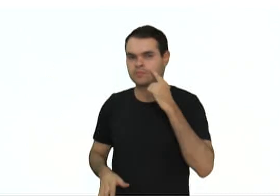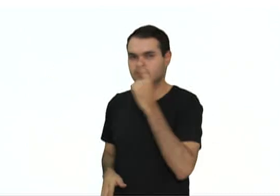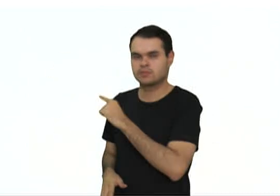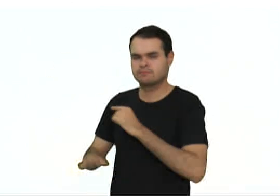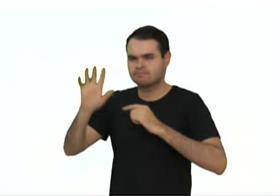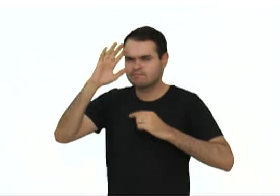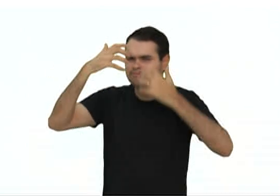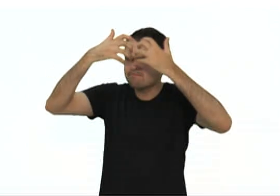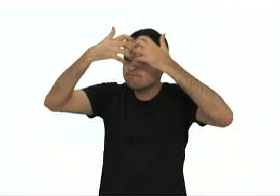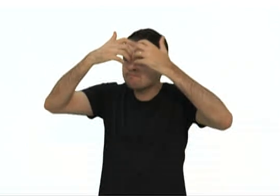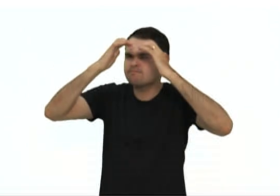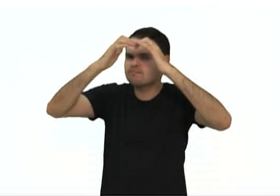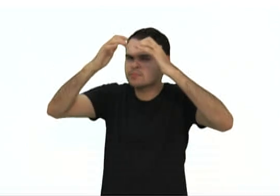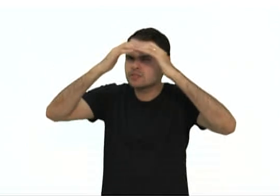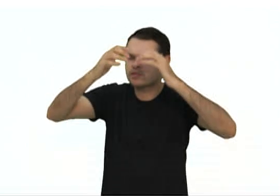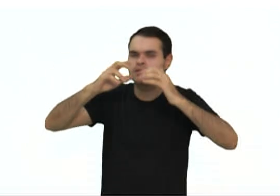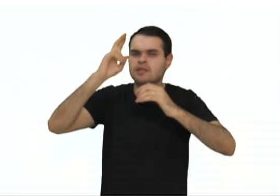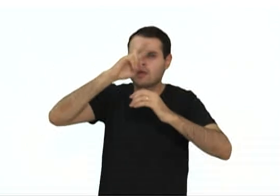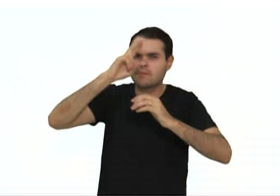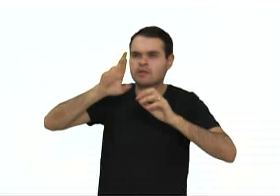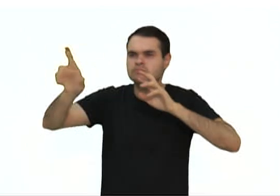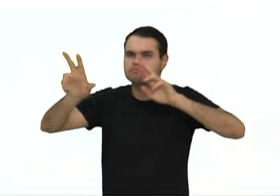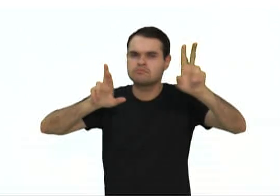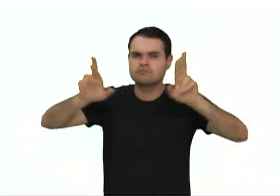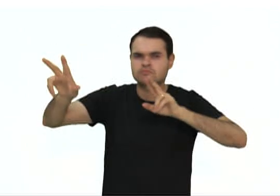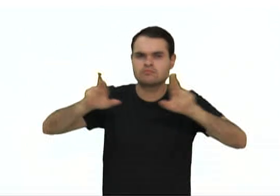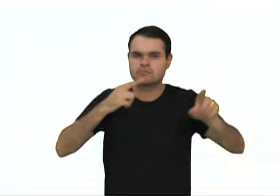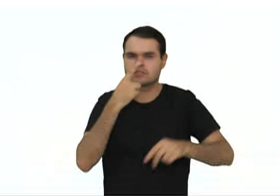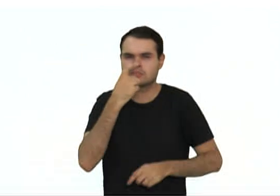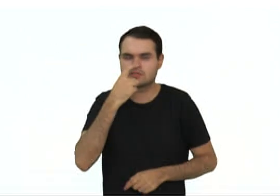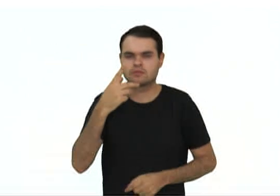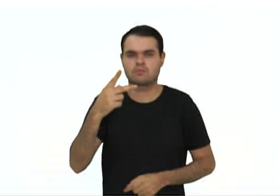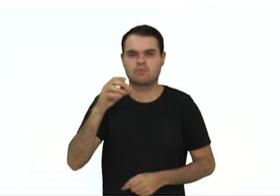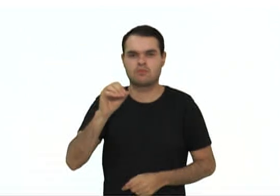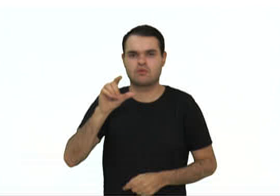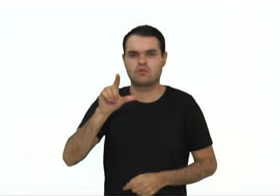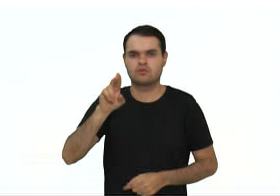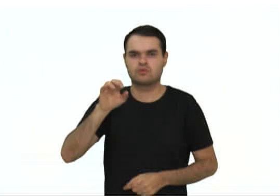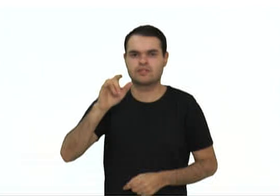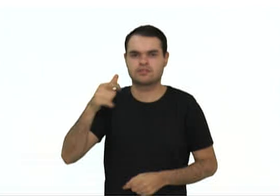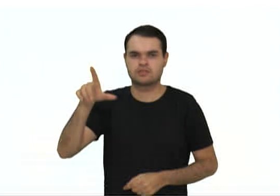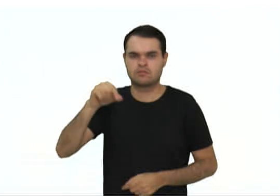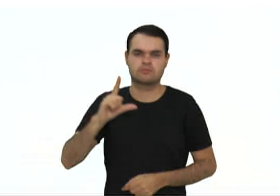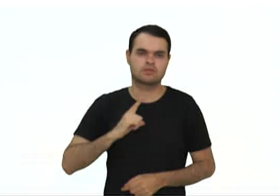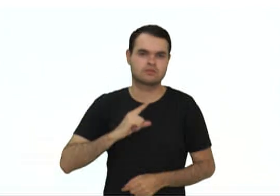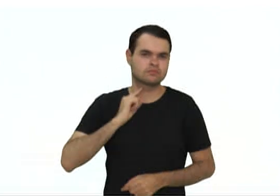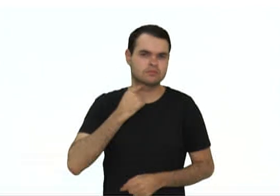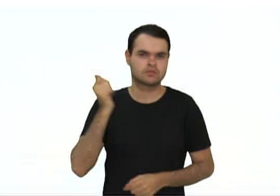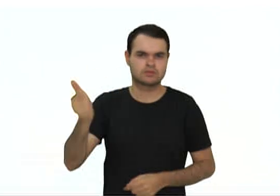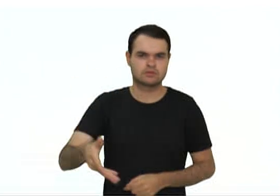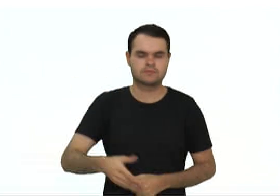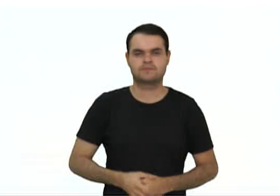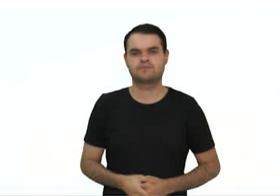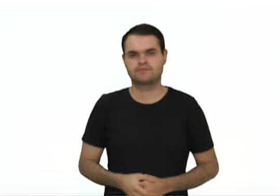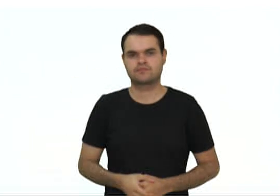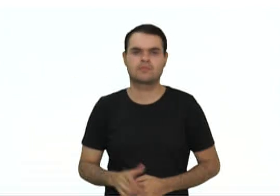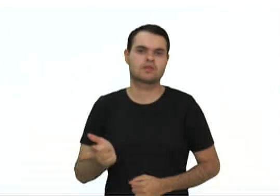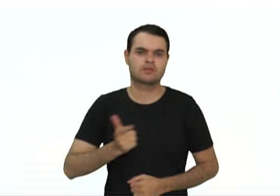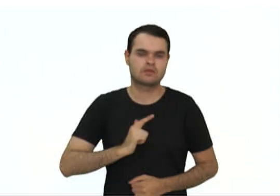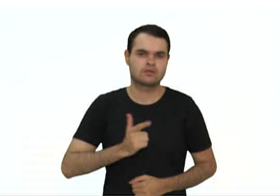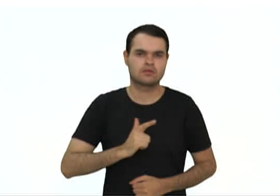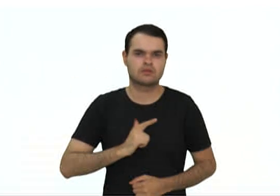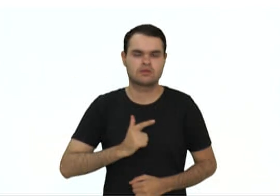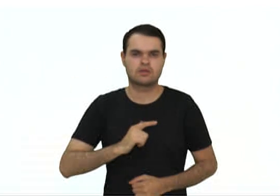um pouquinho e relembrar as diferentes formas de poluição. Nós temos o lixo, nós temos a questão que envolve